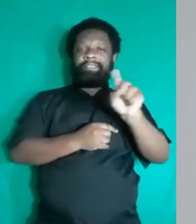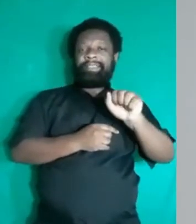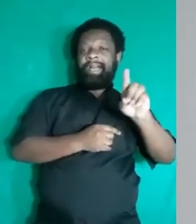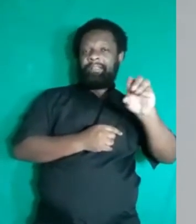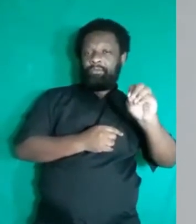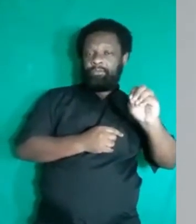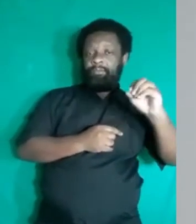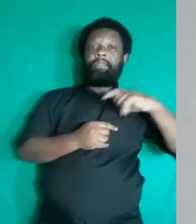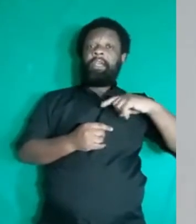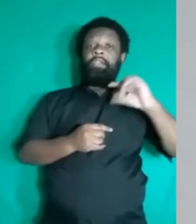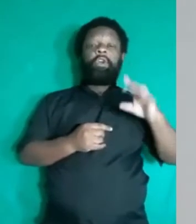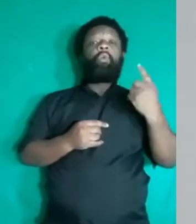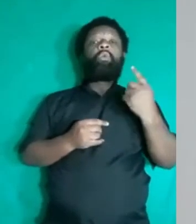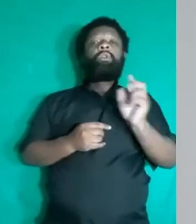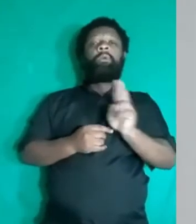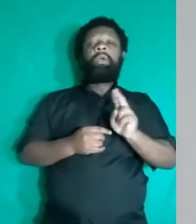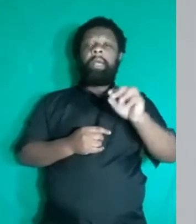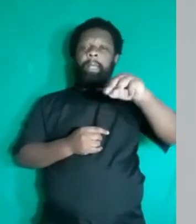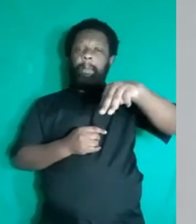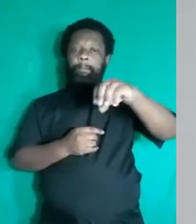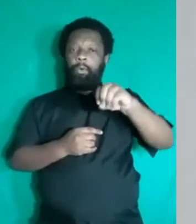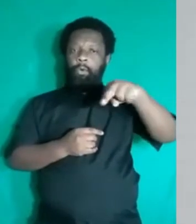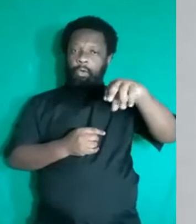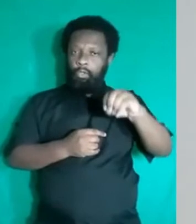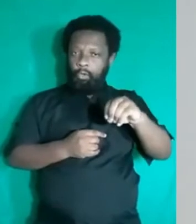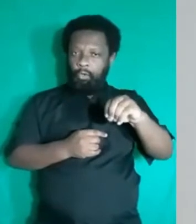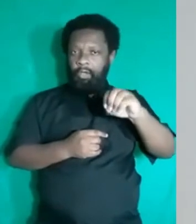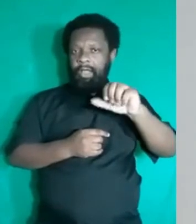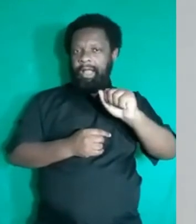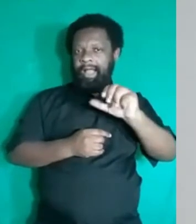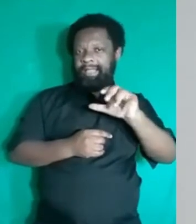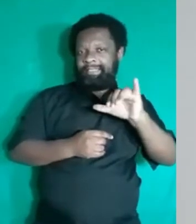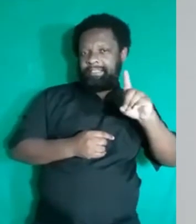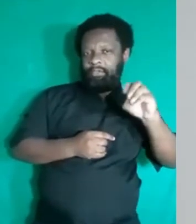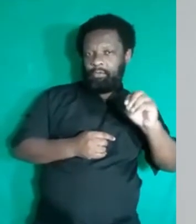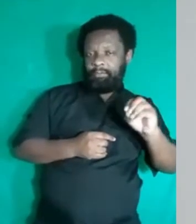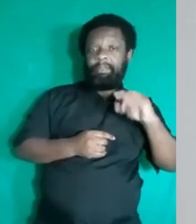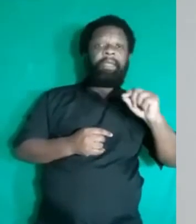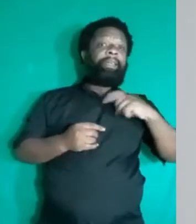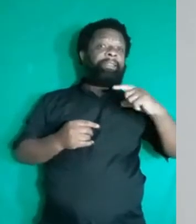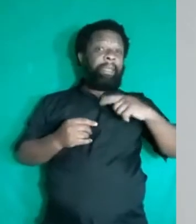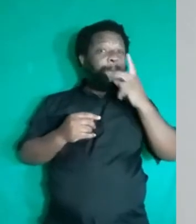hidrogênio ionizável. Então, pessoal, um hidrogênio ionizável, nós temos um monoácido.